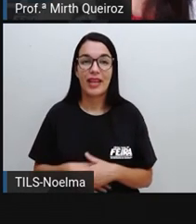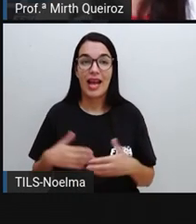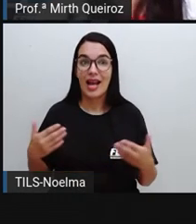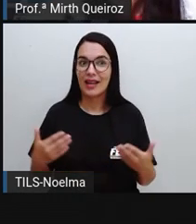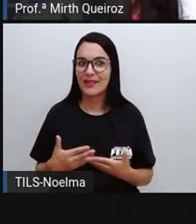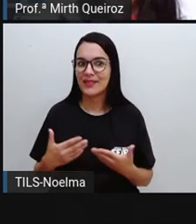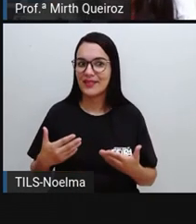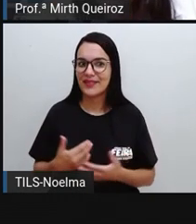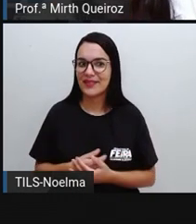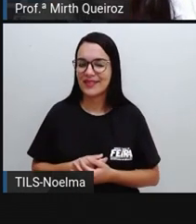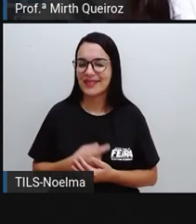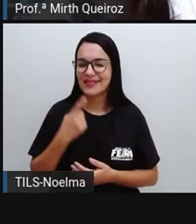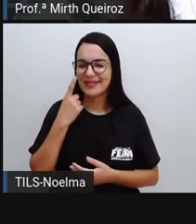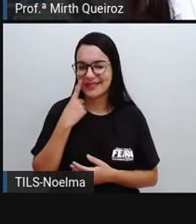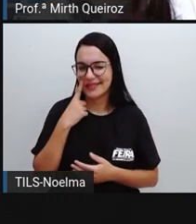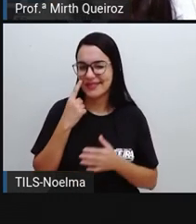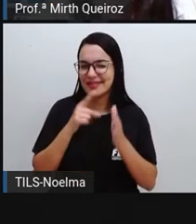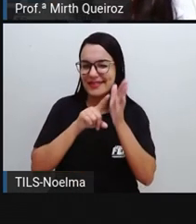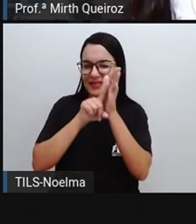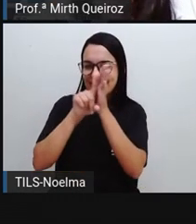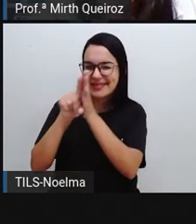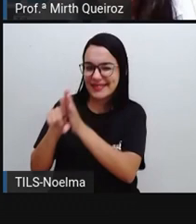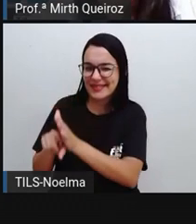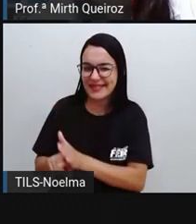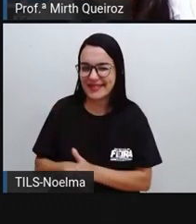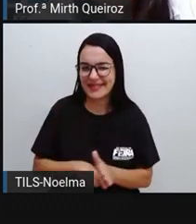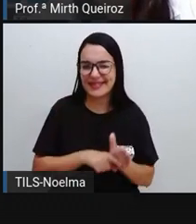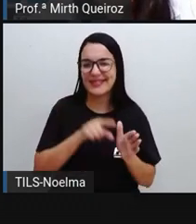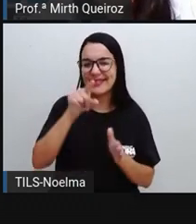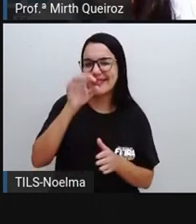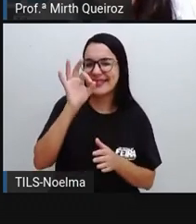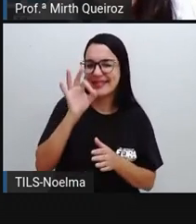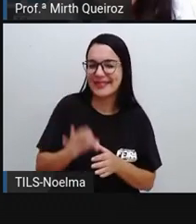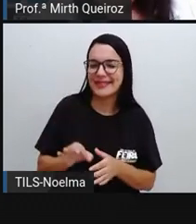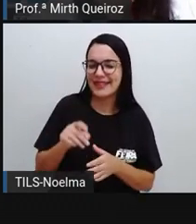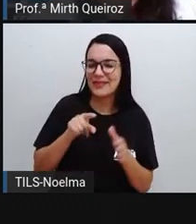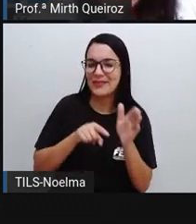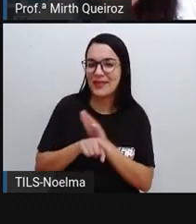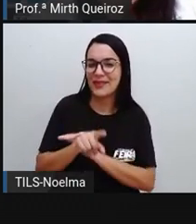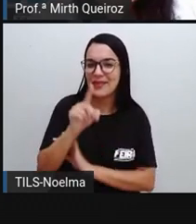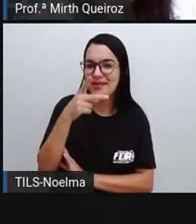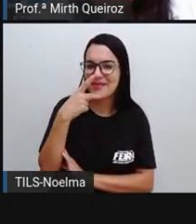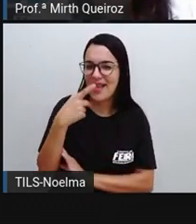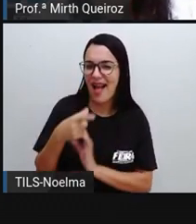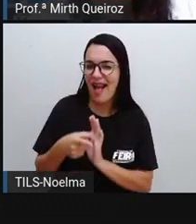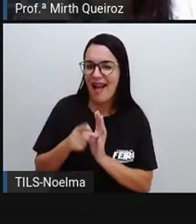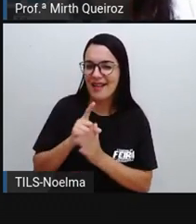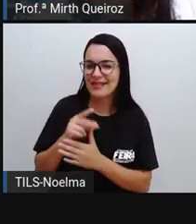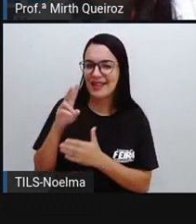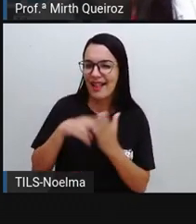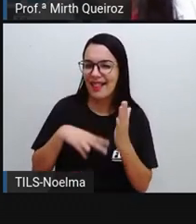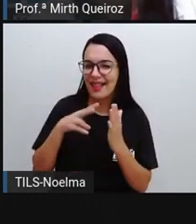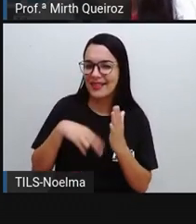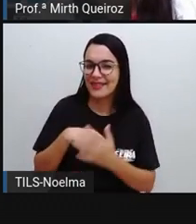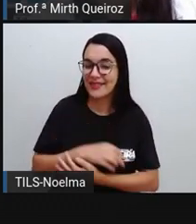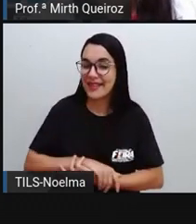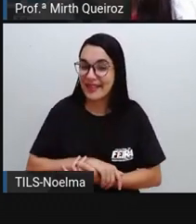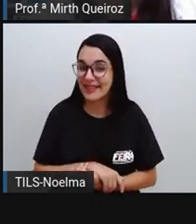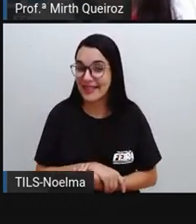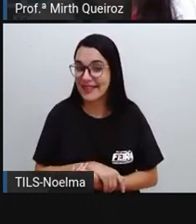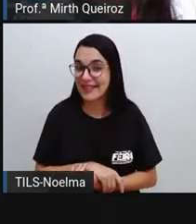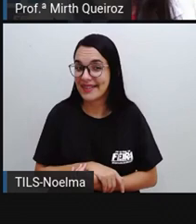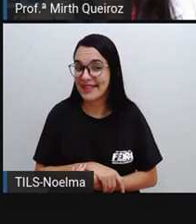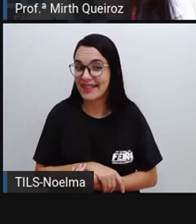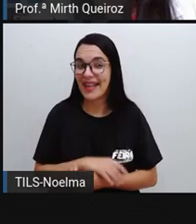E aí, você acertou as perguntas que foram feitas antes da leitura? Vocês acertaram